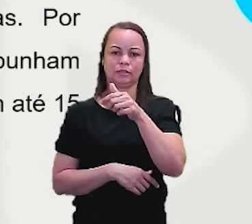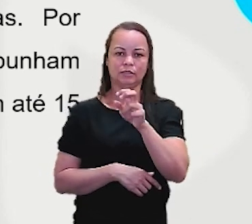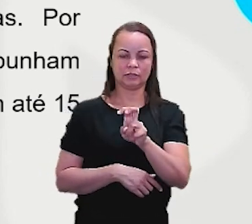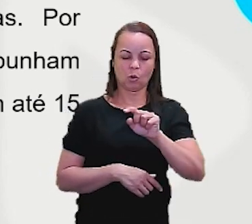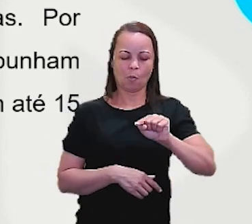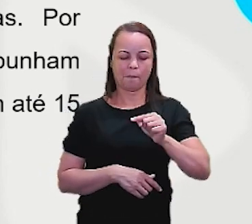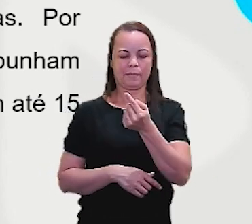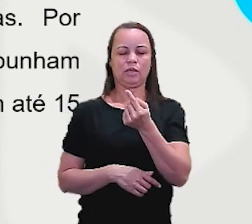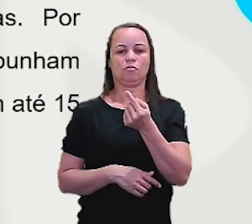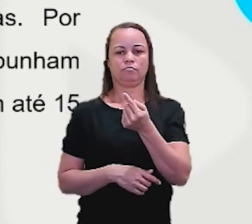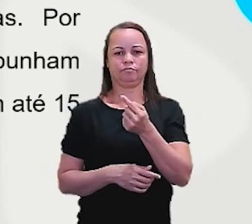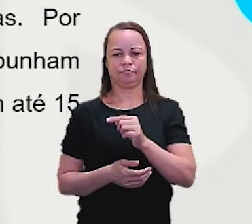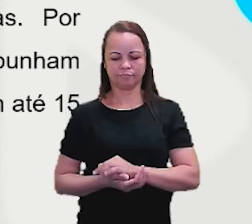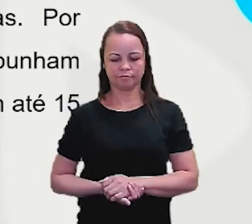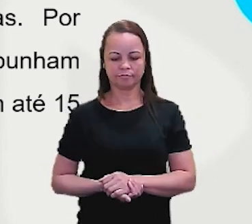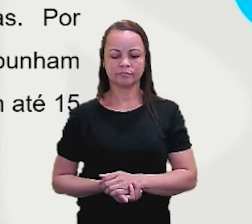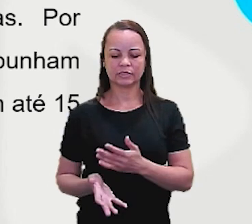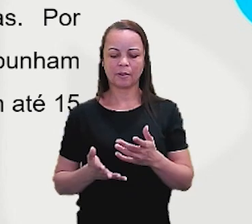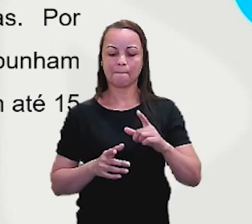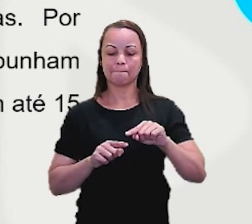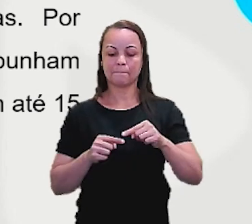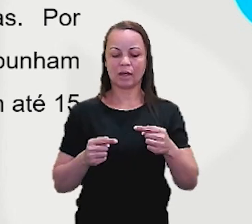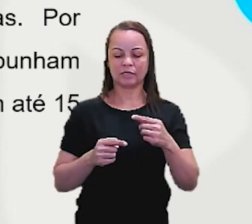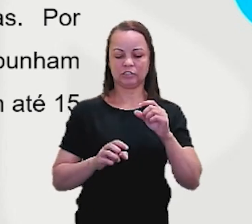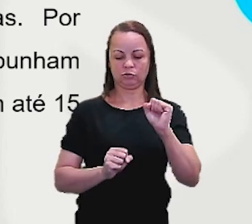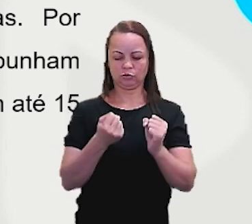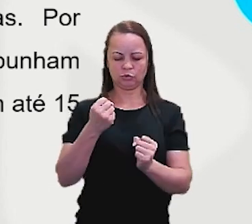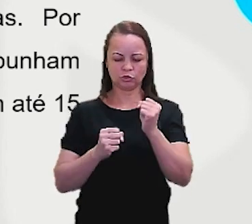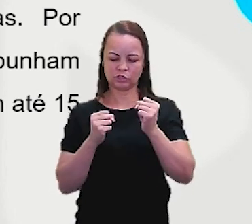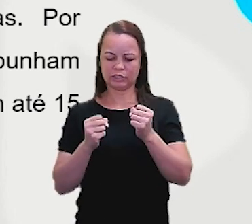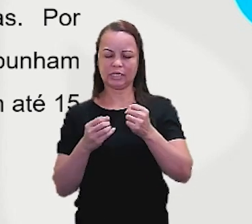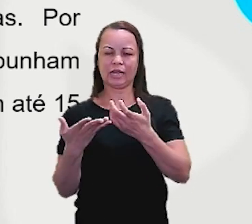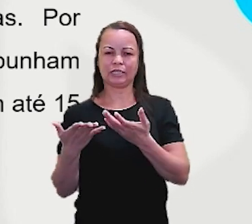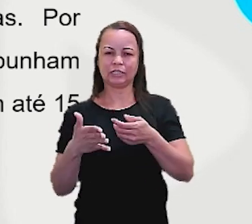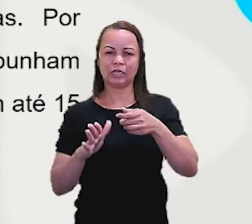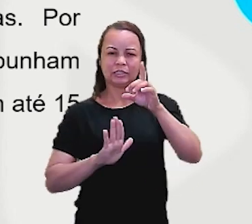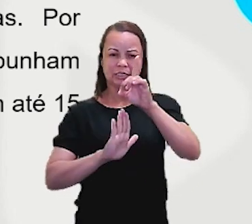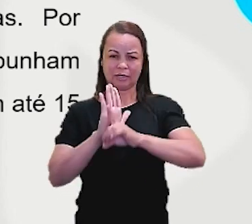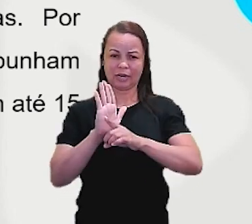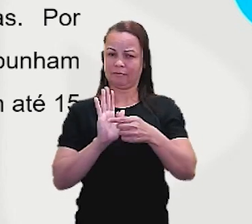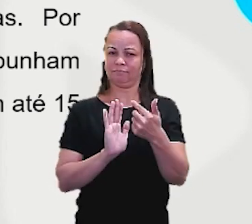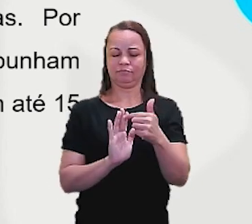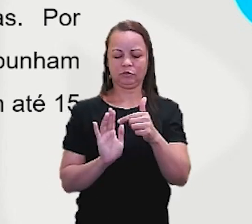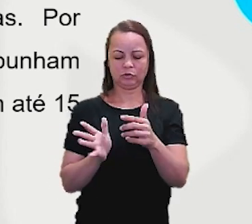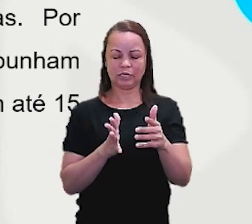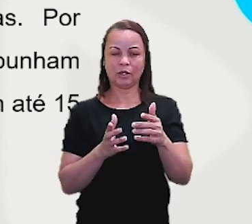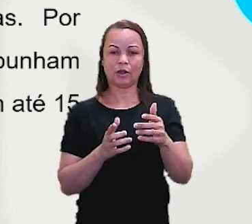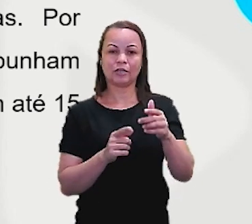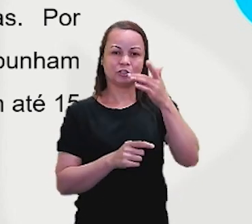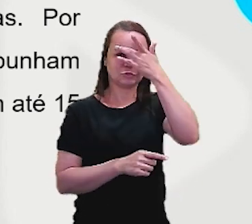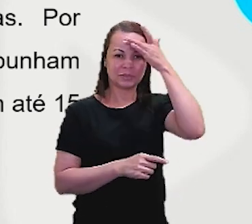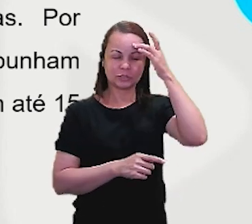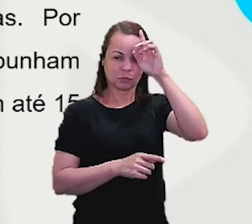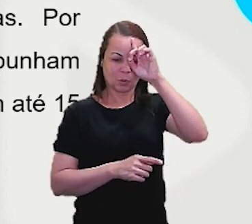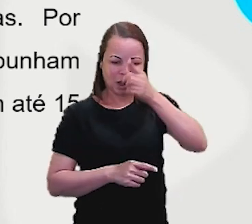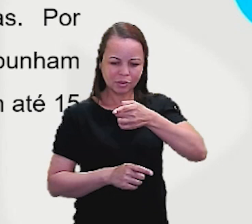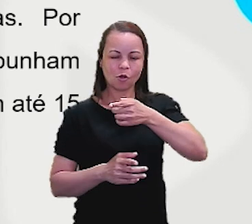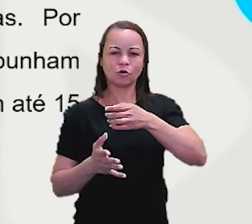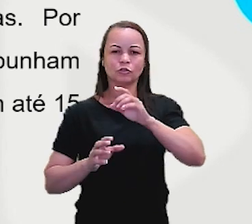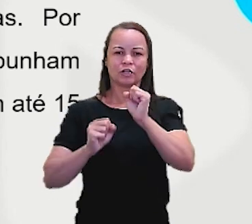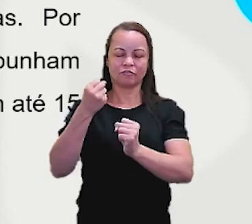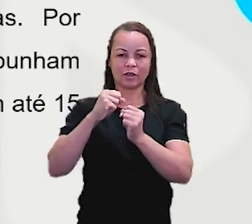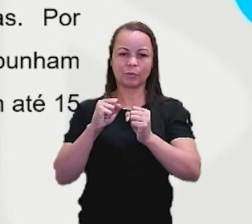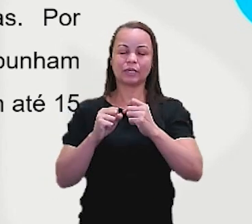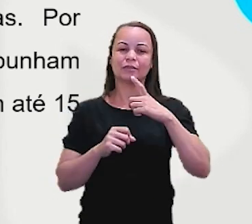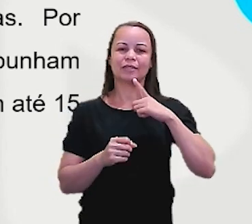mas não havia garantia de direitos trabalhistas. Por isso, os donos das fábricas impunham pesadas cargas de trabalho, com até